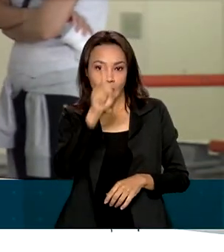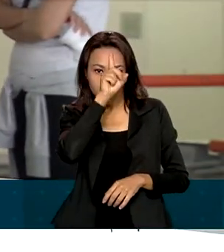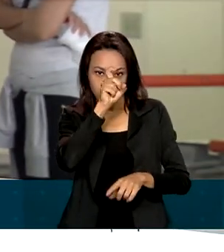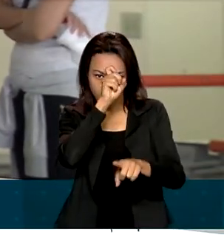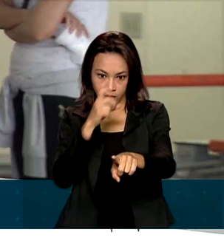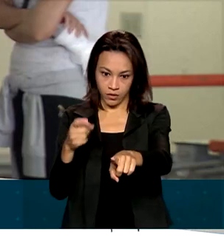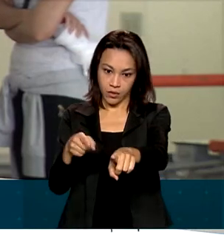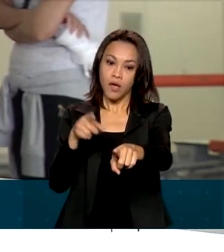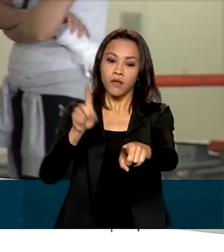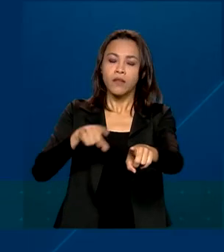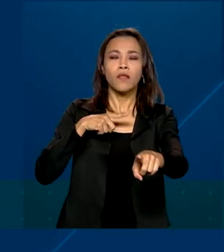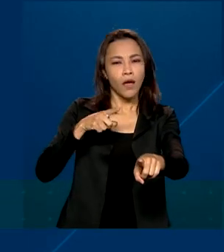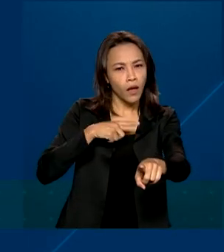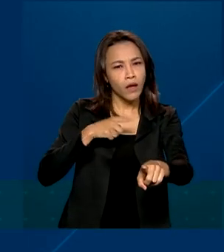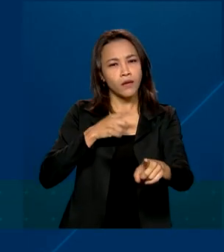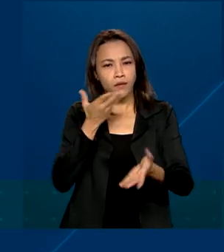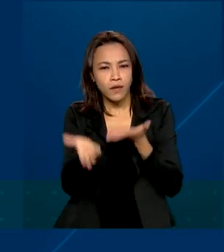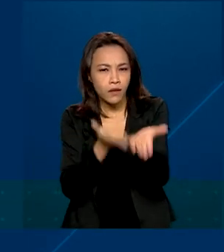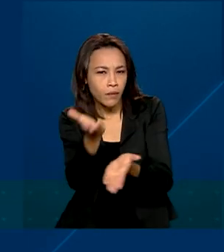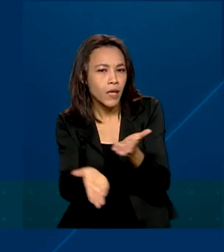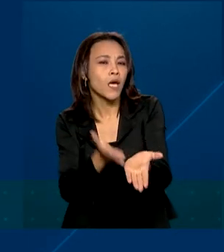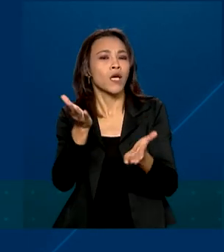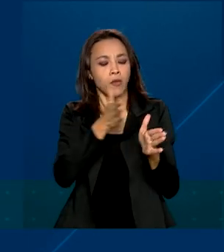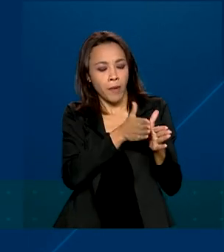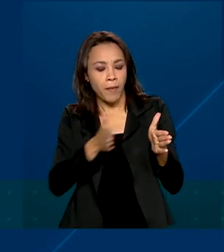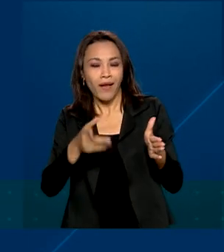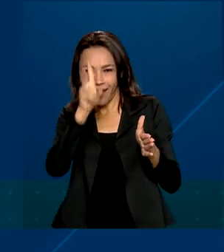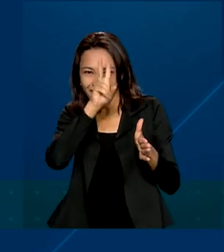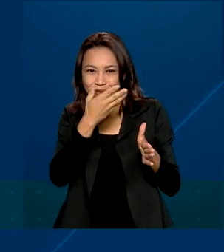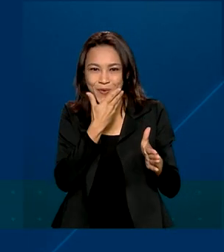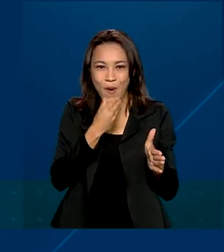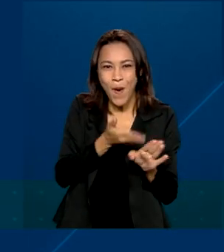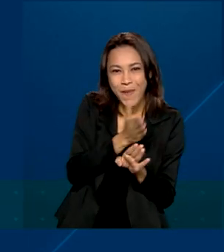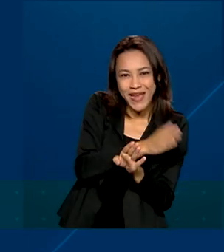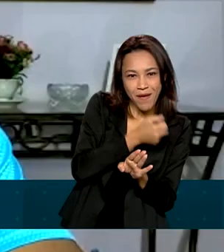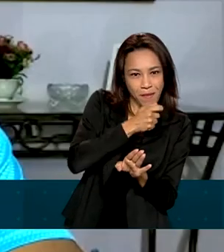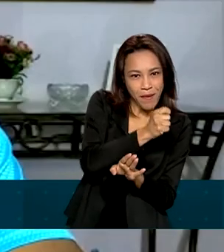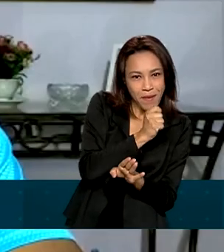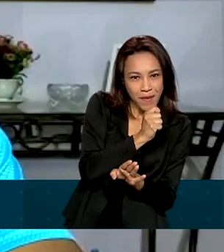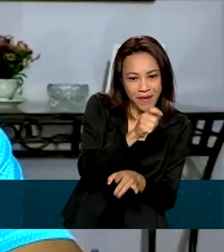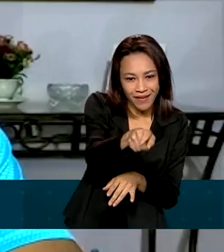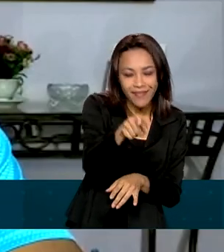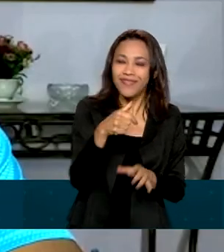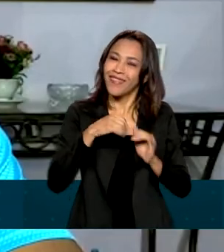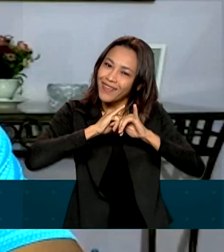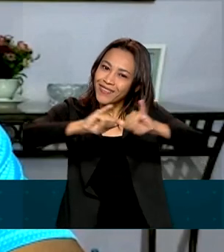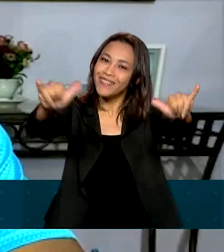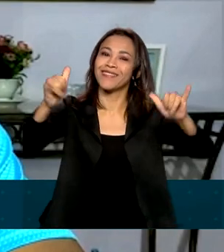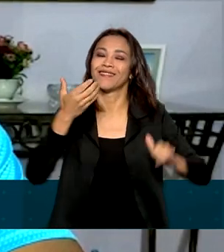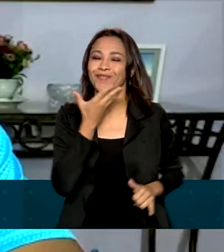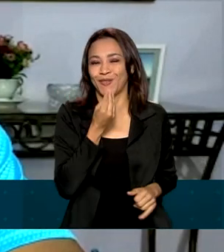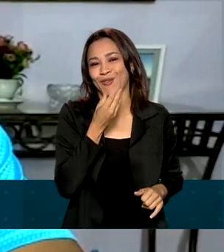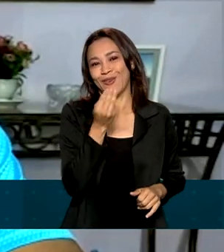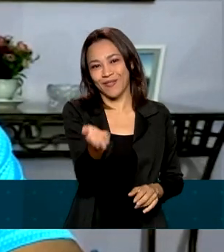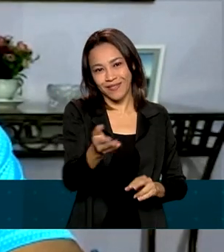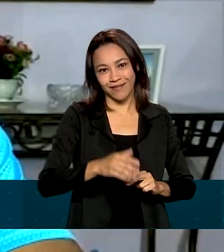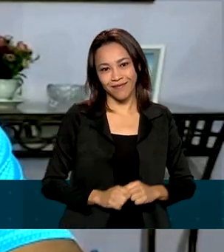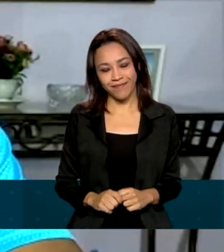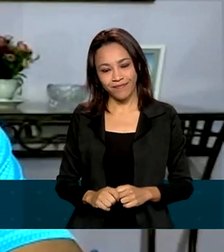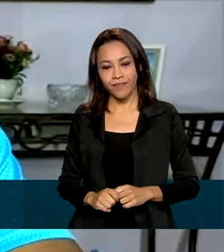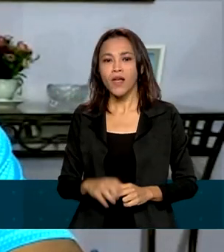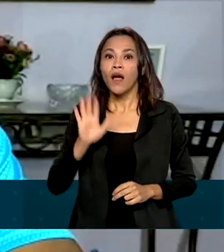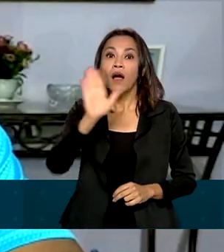tratamento para o câncer de próstata o Antônio que conhecemos lá no início da reportagem tem um recado para os homens